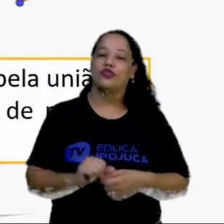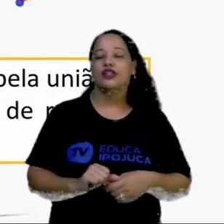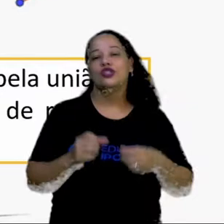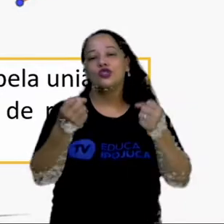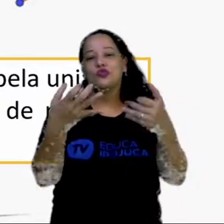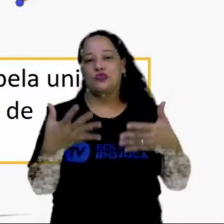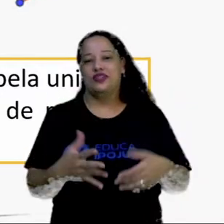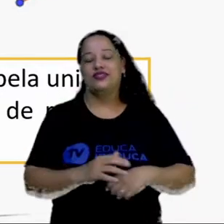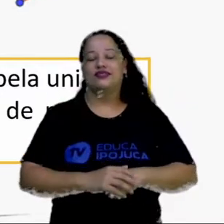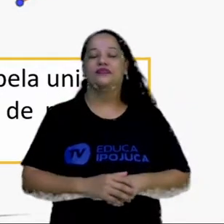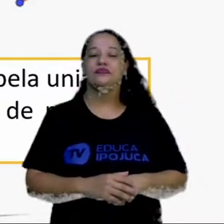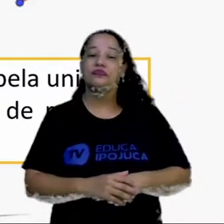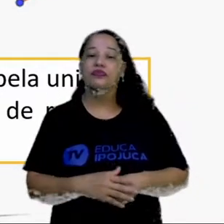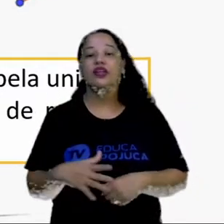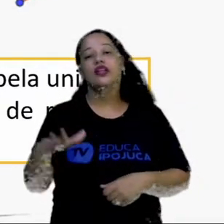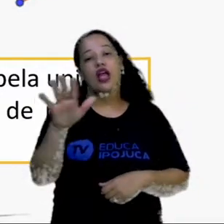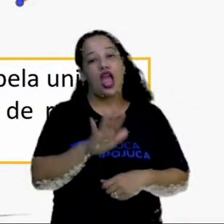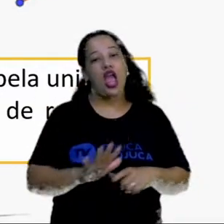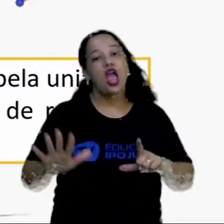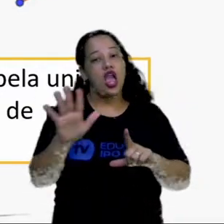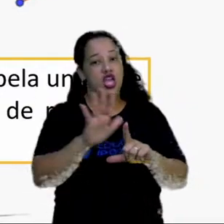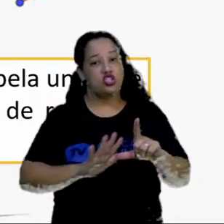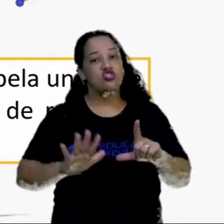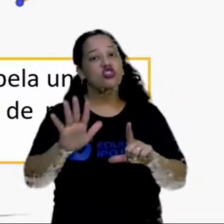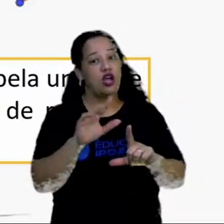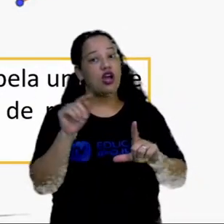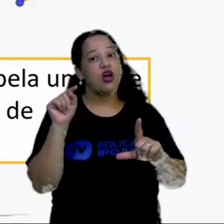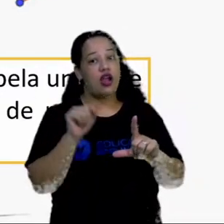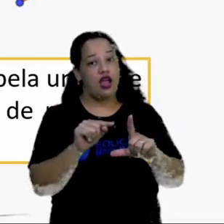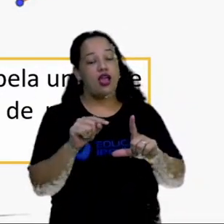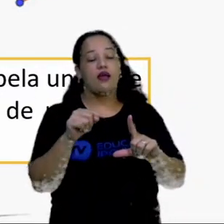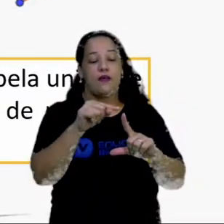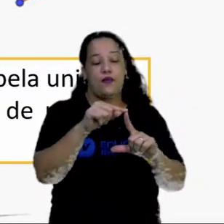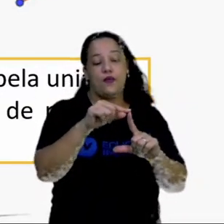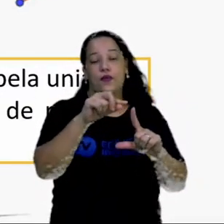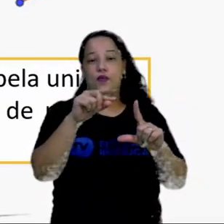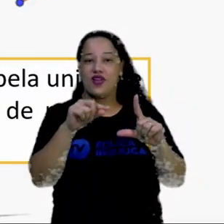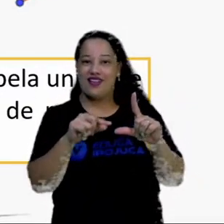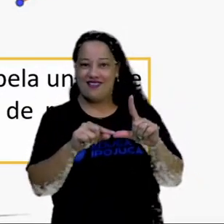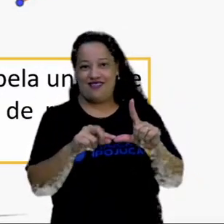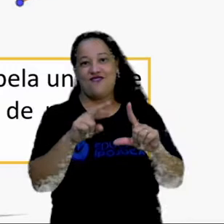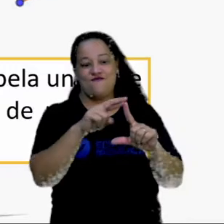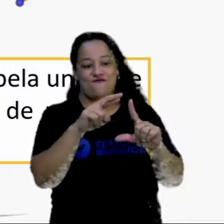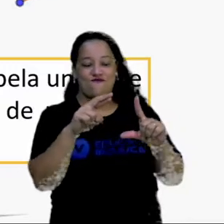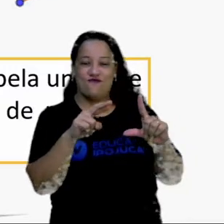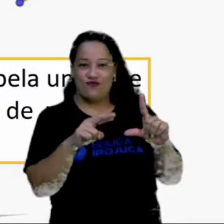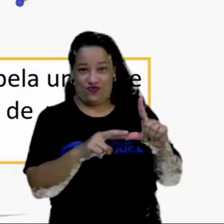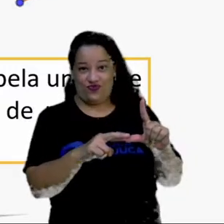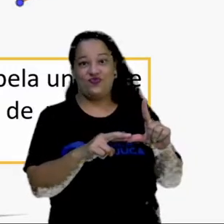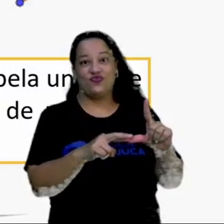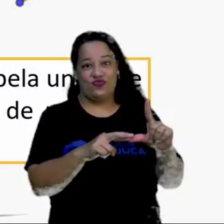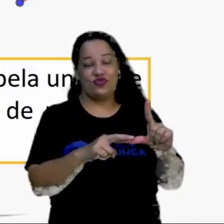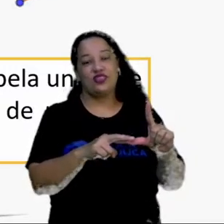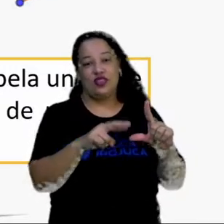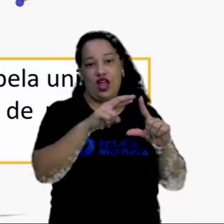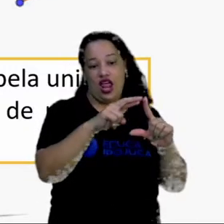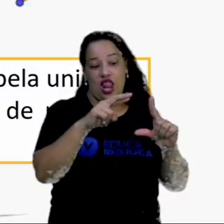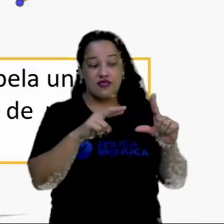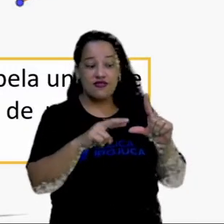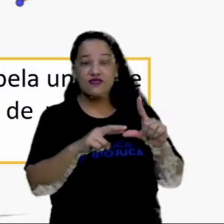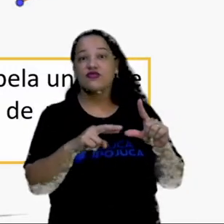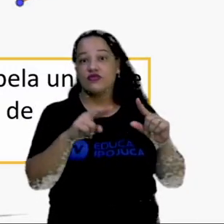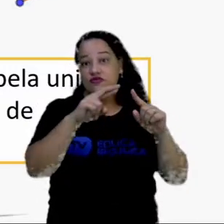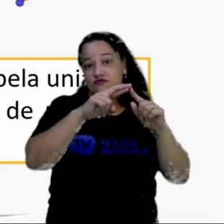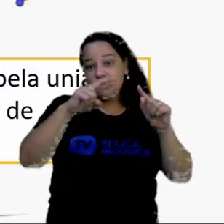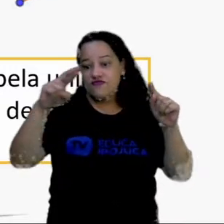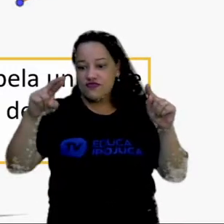polígono é uma região do plano formado pela união de uma linha fechada ou linhas fechadas. Essas